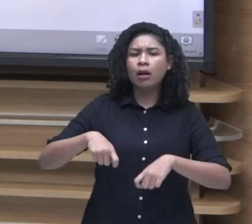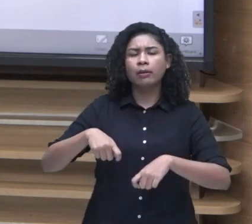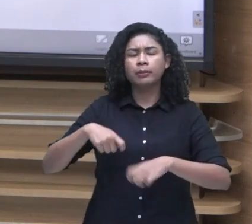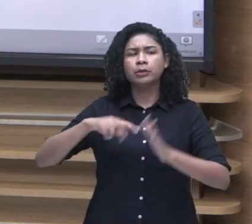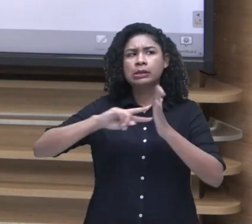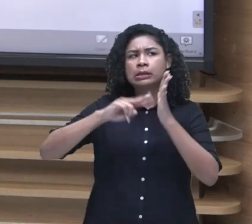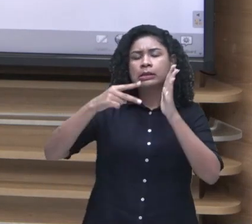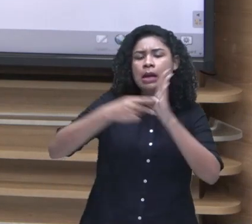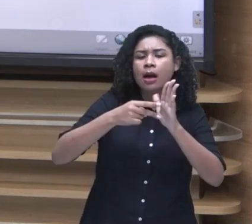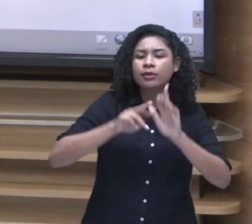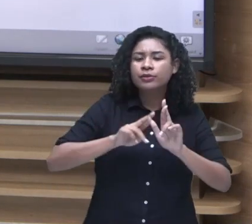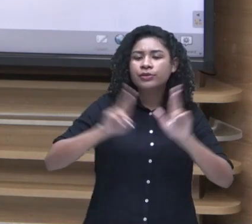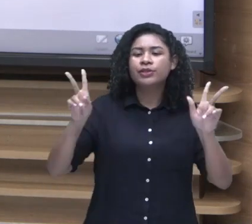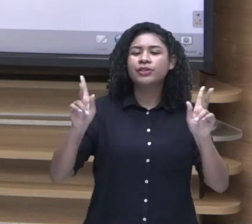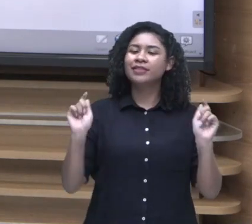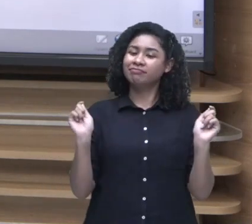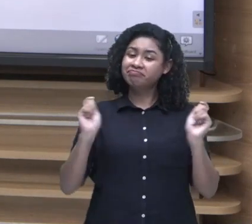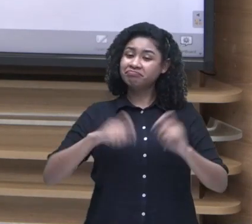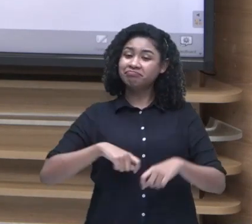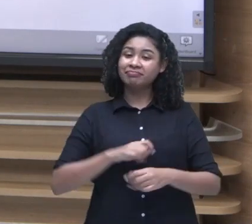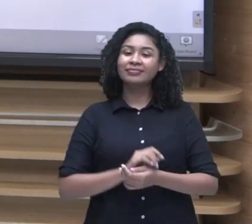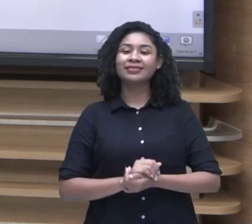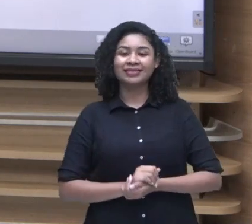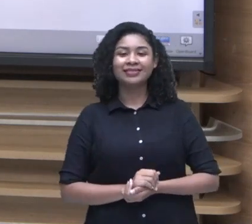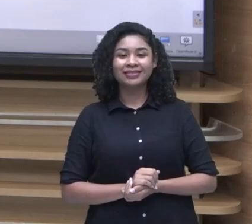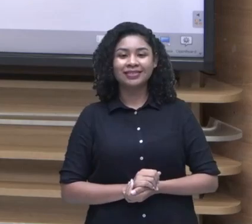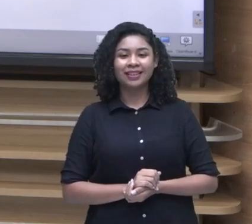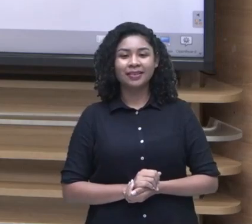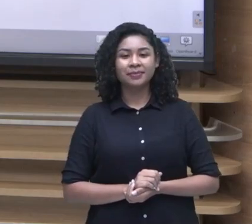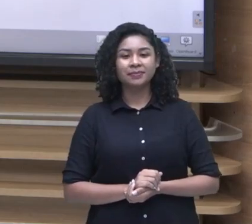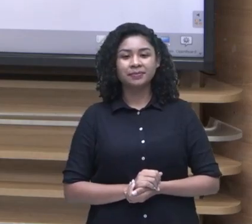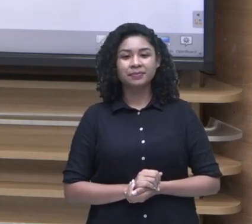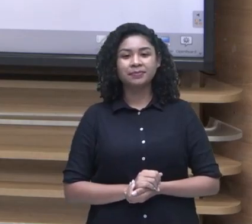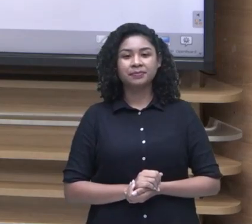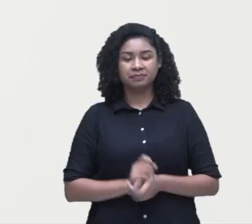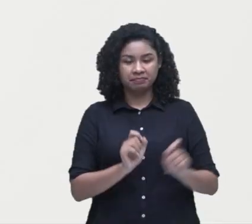outro sentido? Posso, né? O que você vai